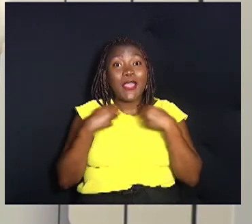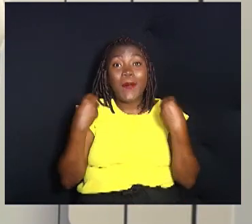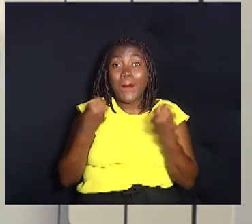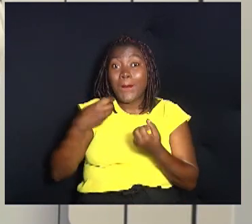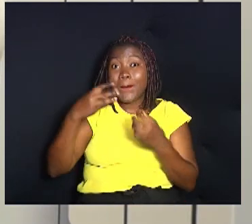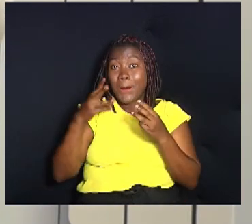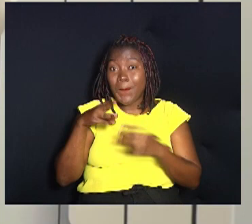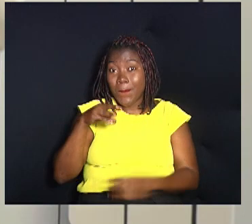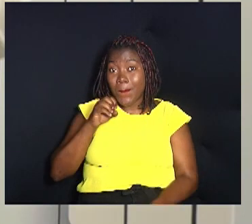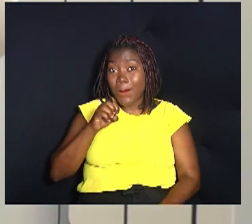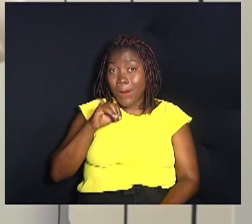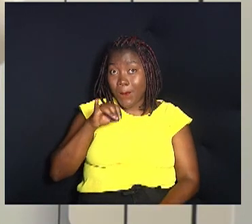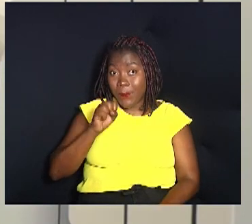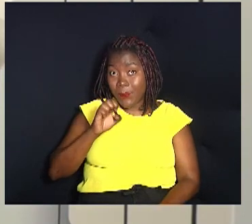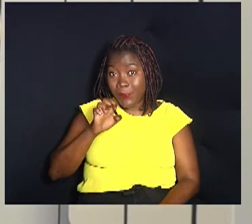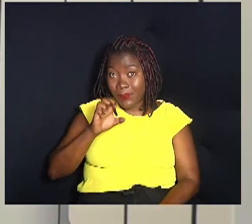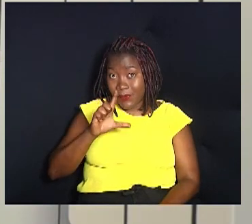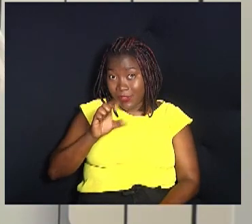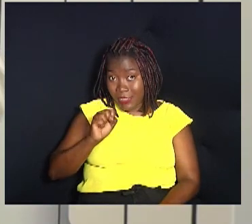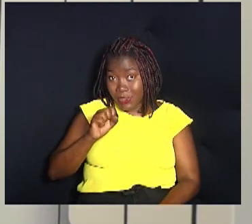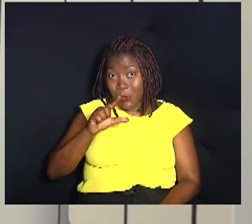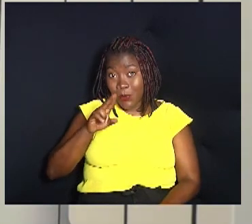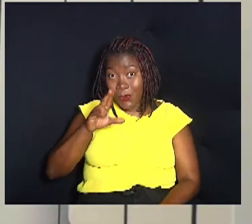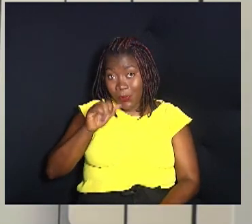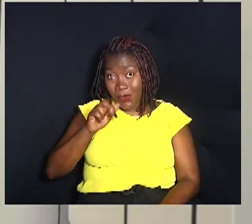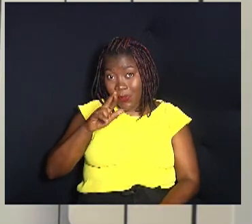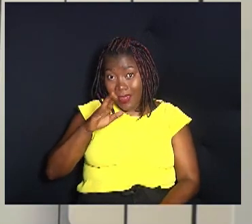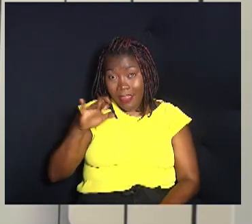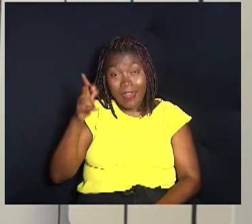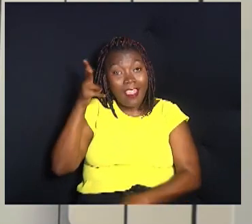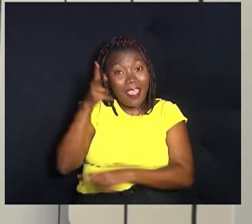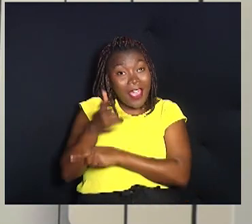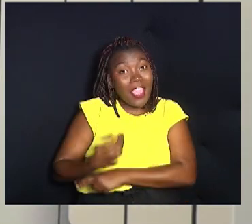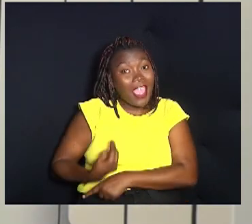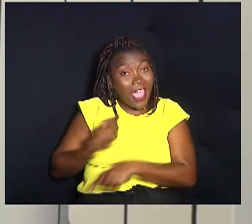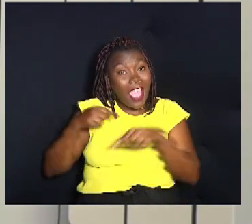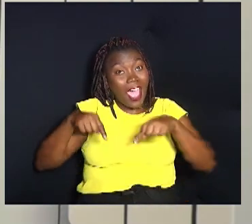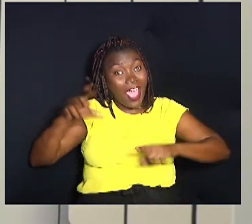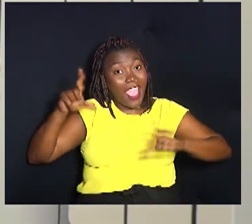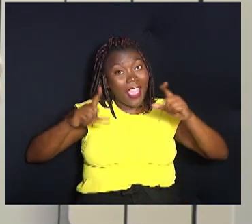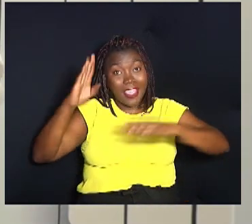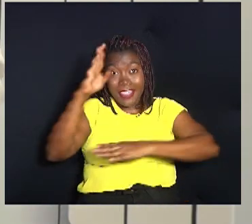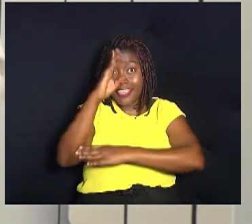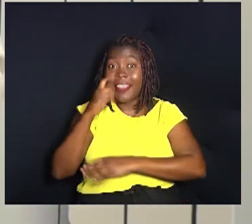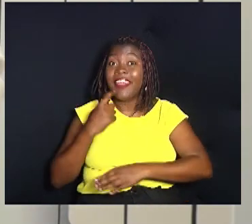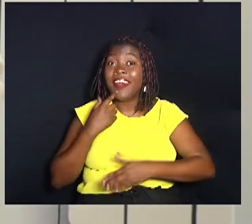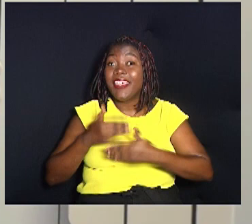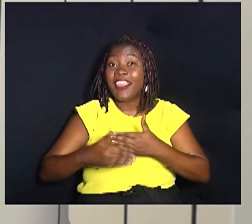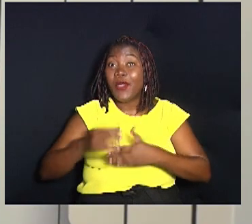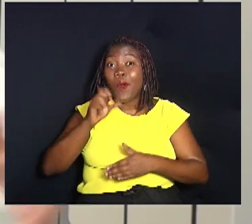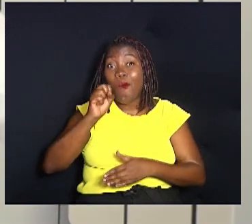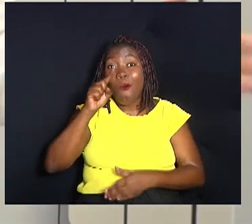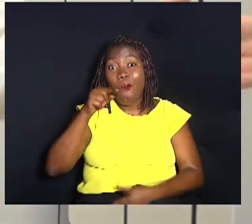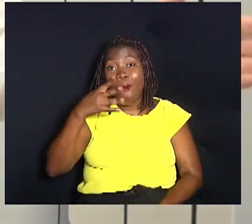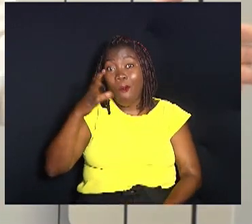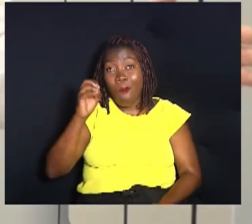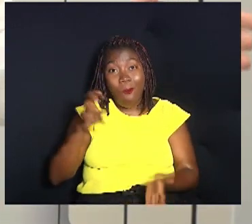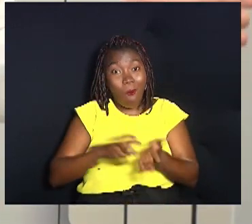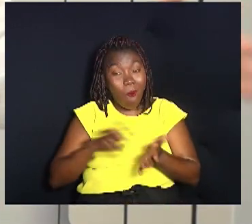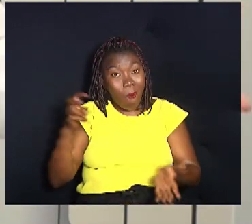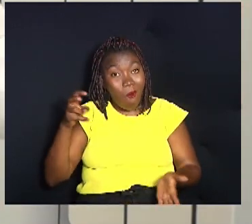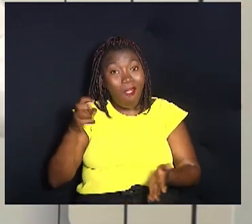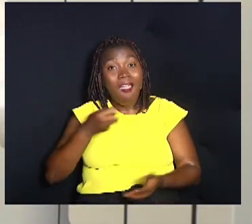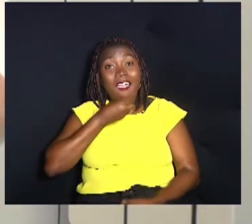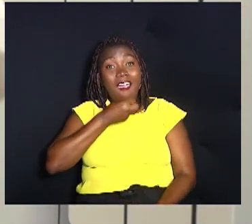com transmissão ao vivo aqui da TV Câmara Campinas, a partir das 8h40 da manhã. A nossa